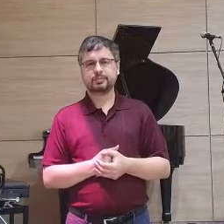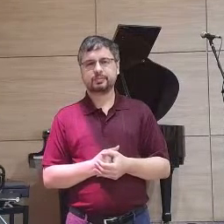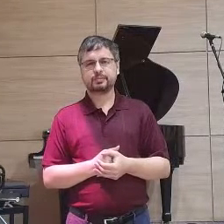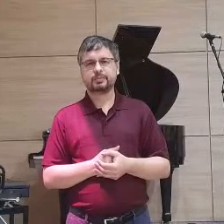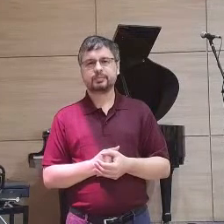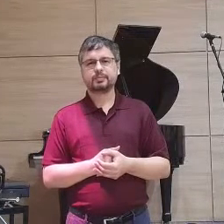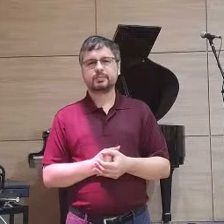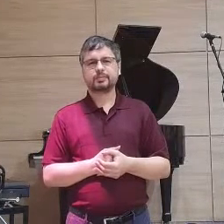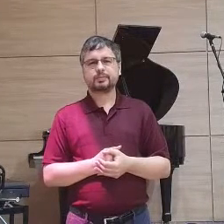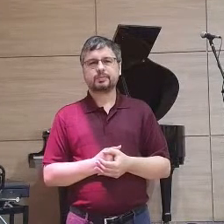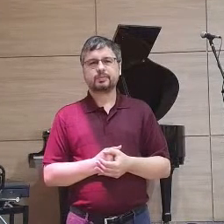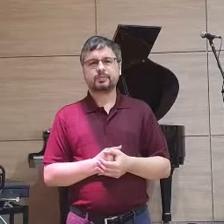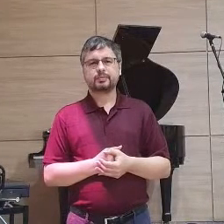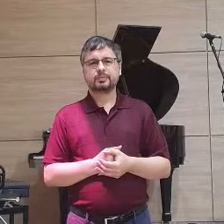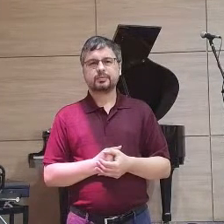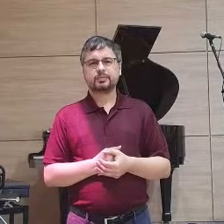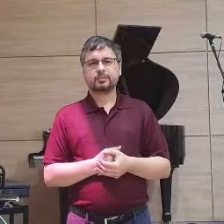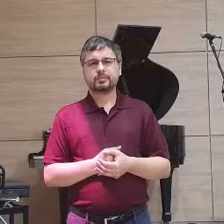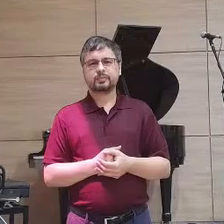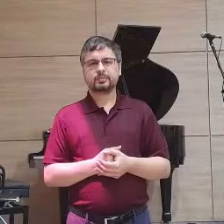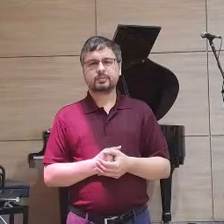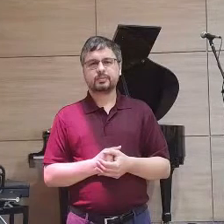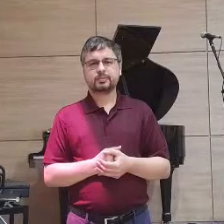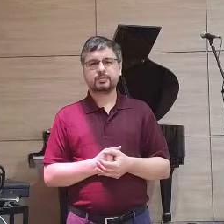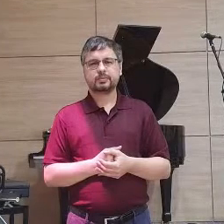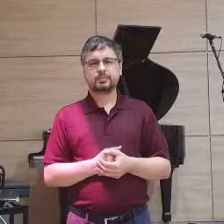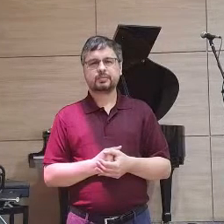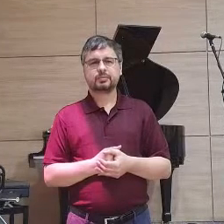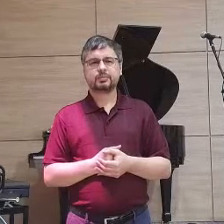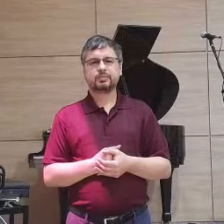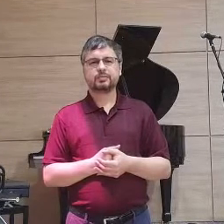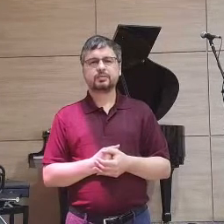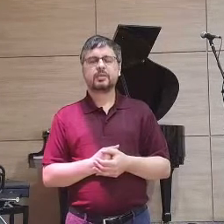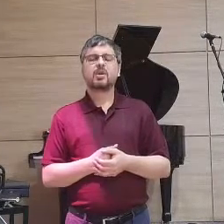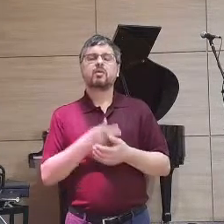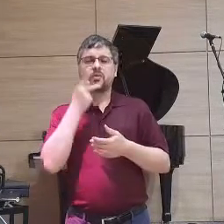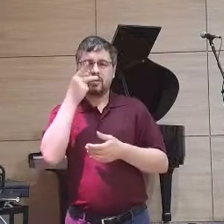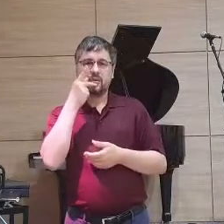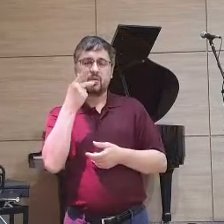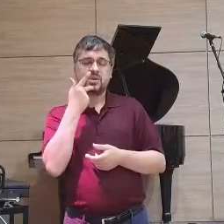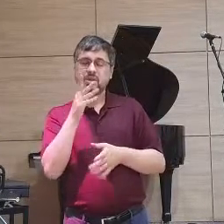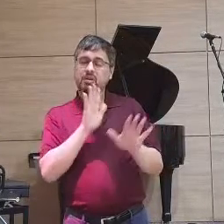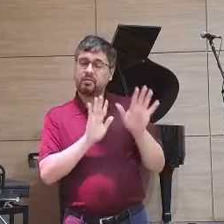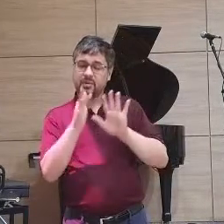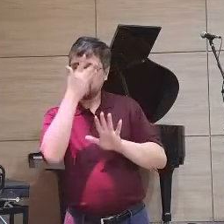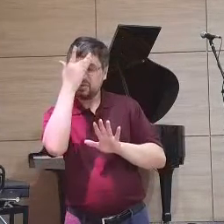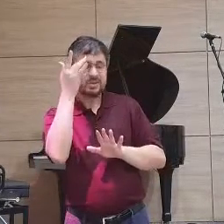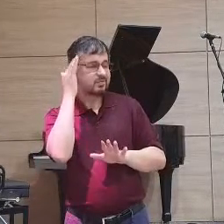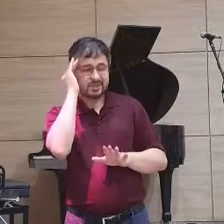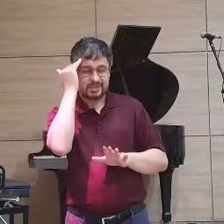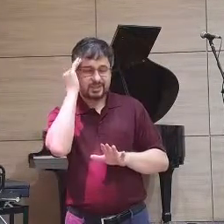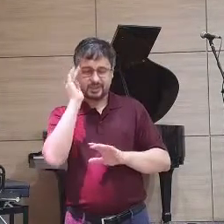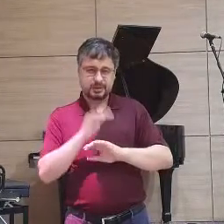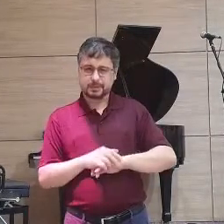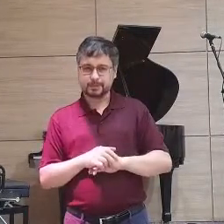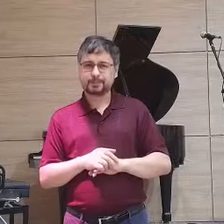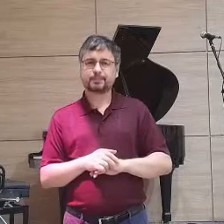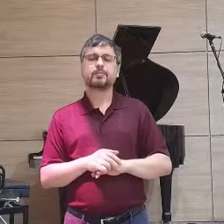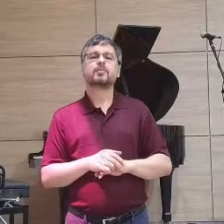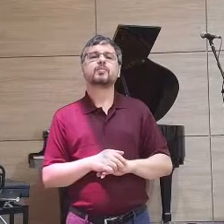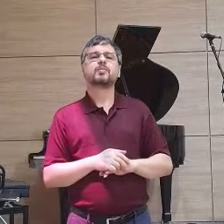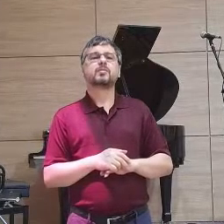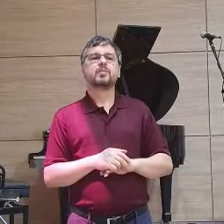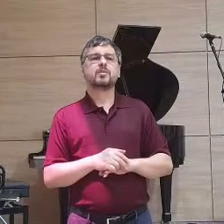ah ah meu irmão eu eu vou eu vou dizer uma coisa correndo o risco de ser mal interpretado e correndo o risco de ser mal